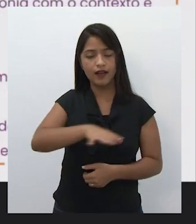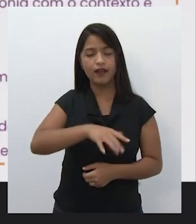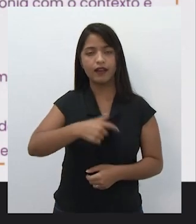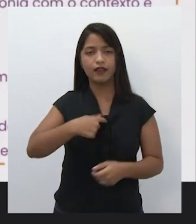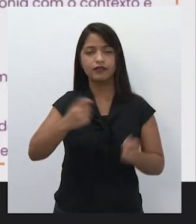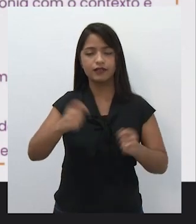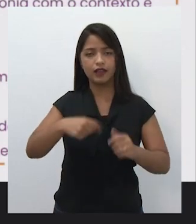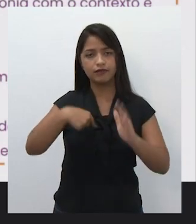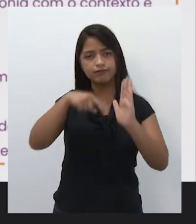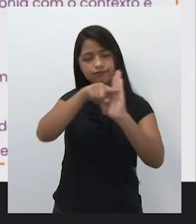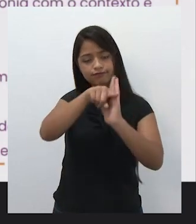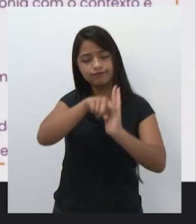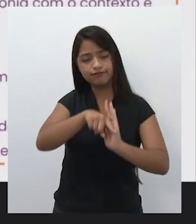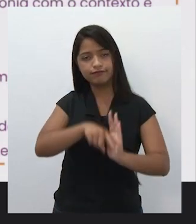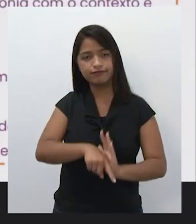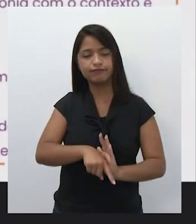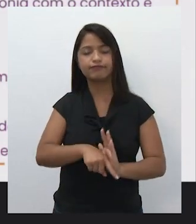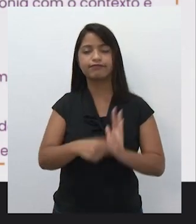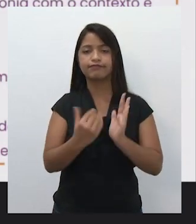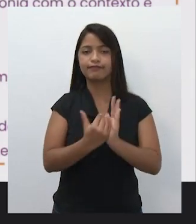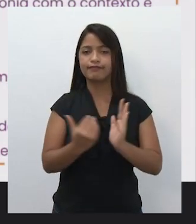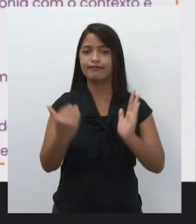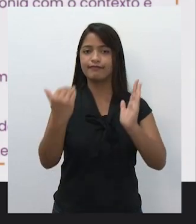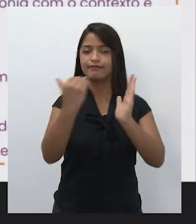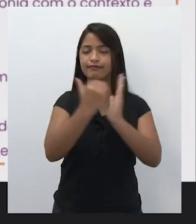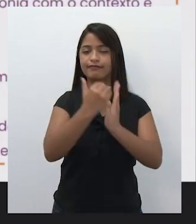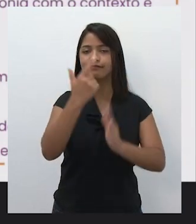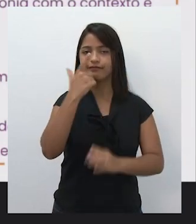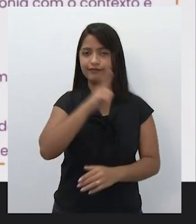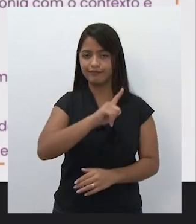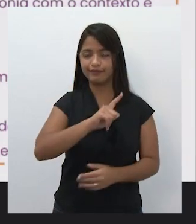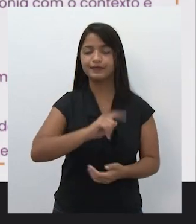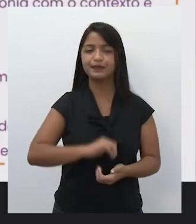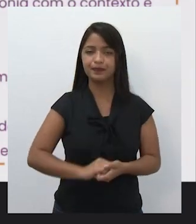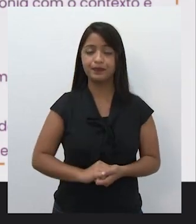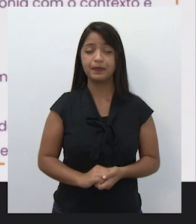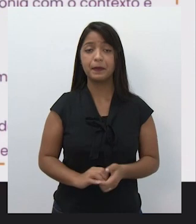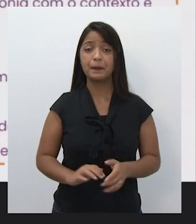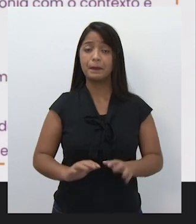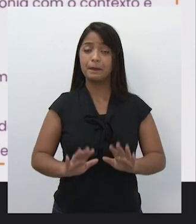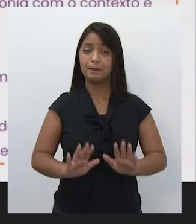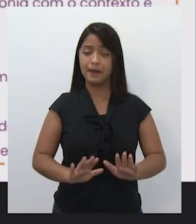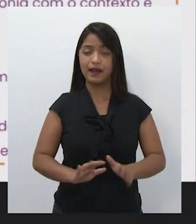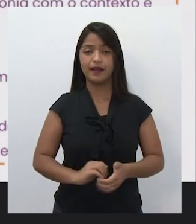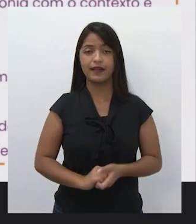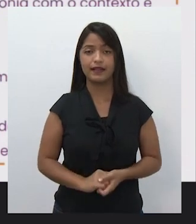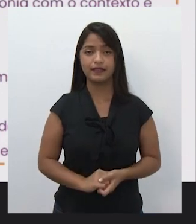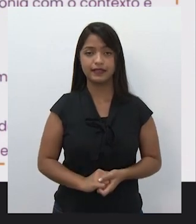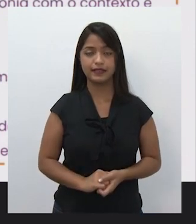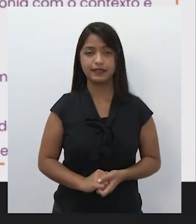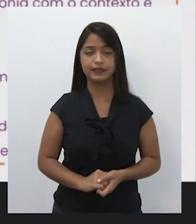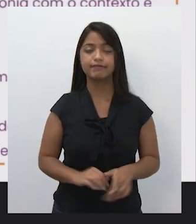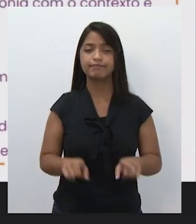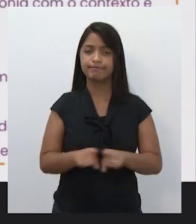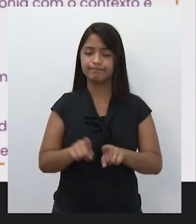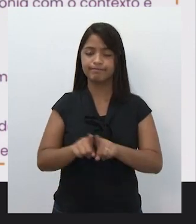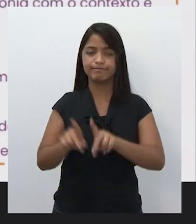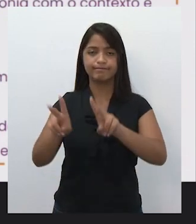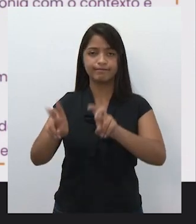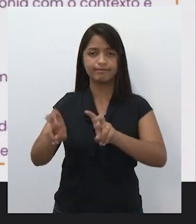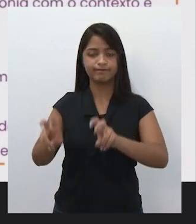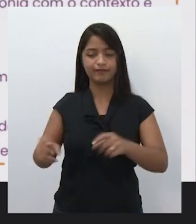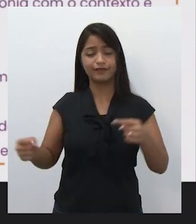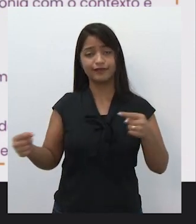ampliar, olhar além do que elas trazem, mas também com as temáticas